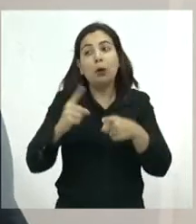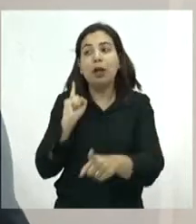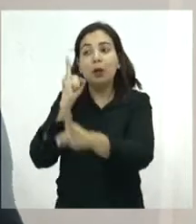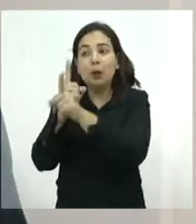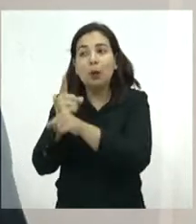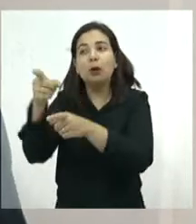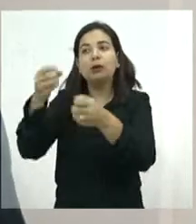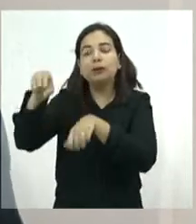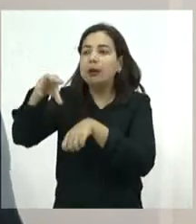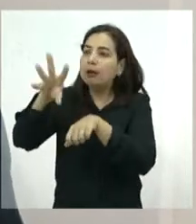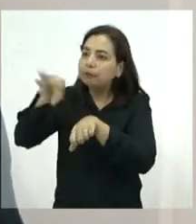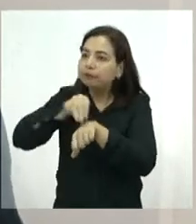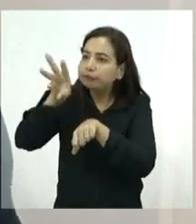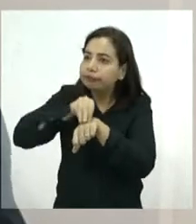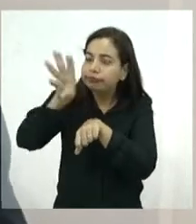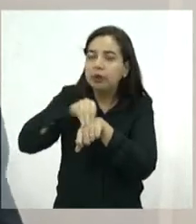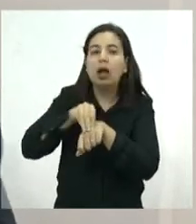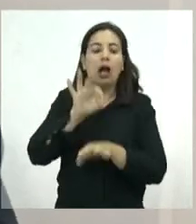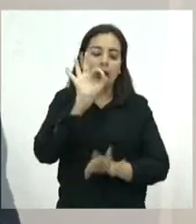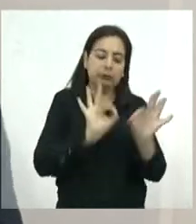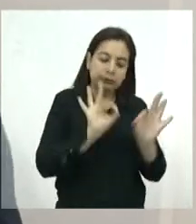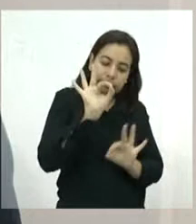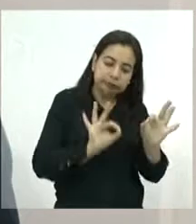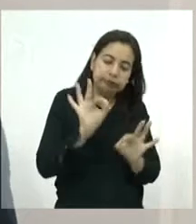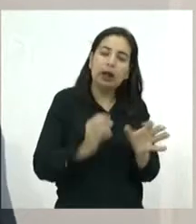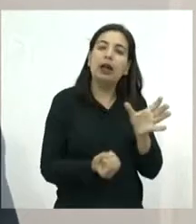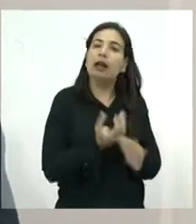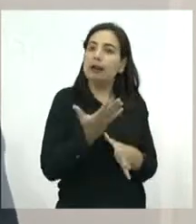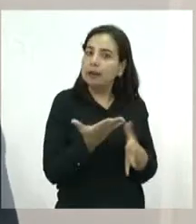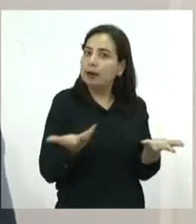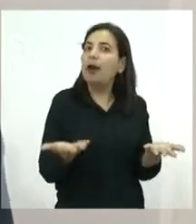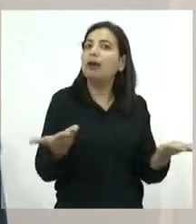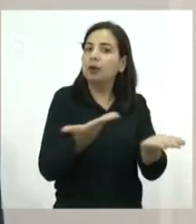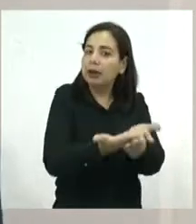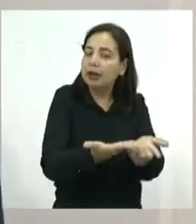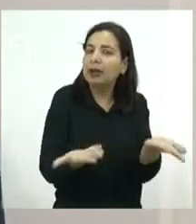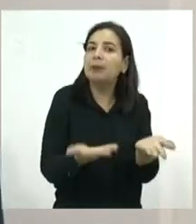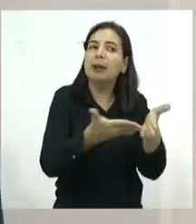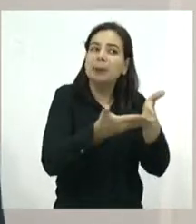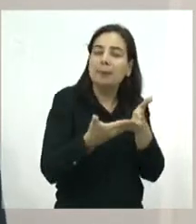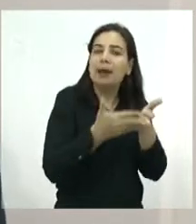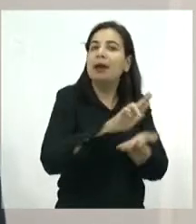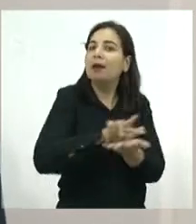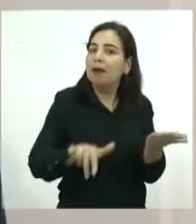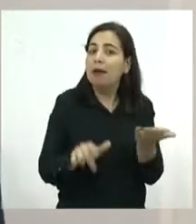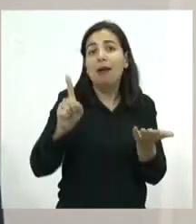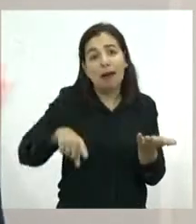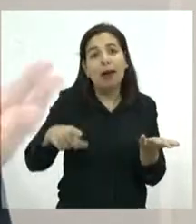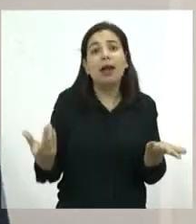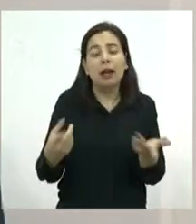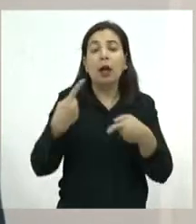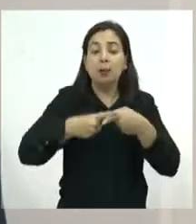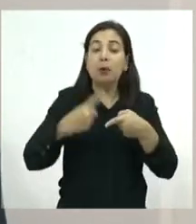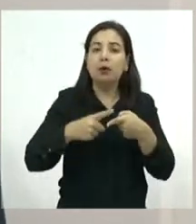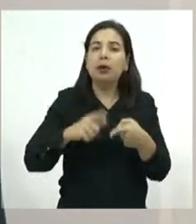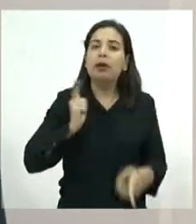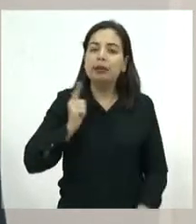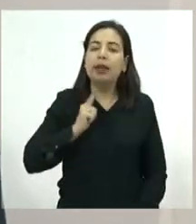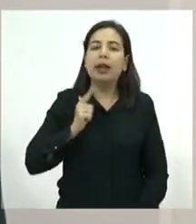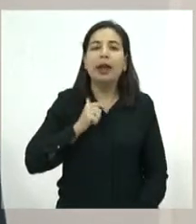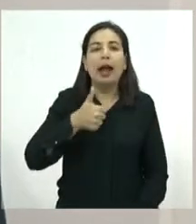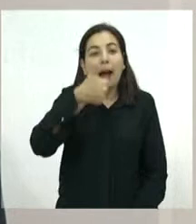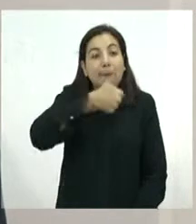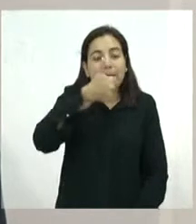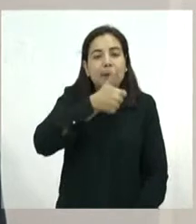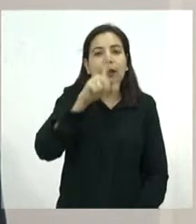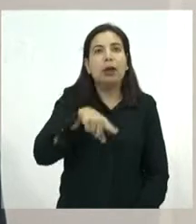reuniões, desse programa Vereador no Bairro. O Vereador Aqui é uma evolução disso, Paulo. Nós fizemos a primeira edição